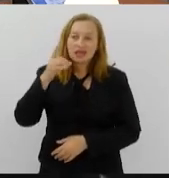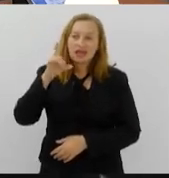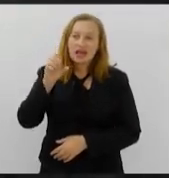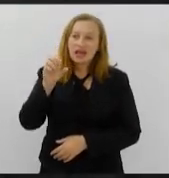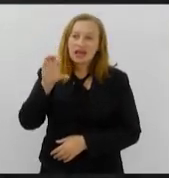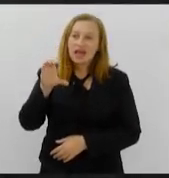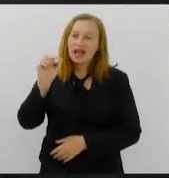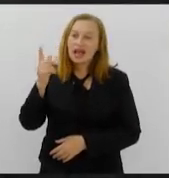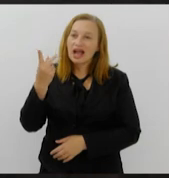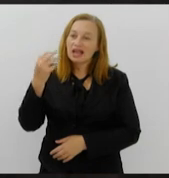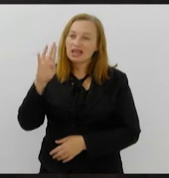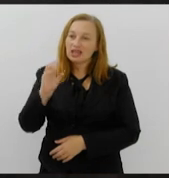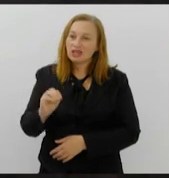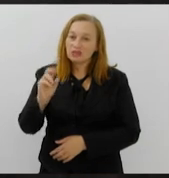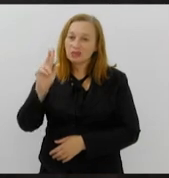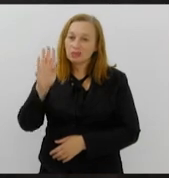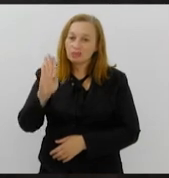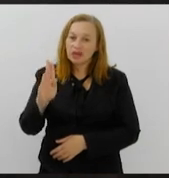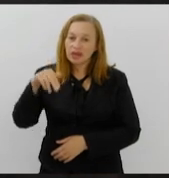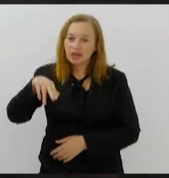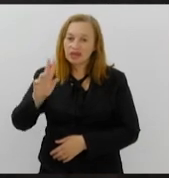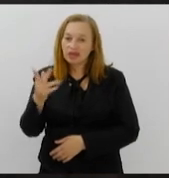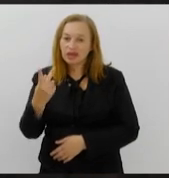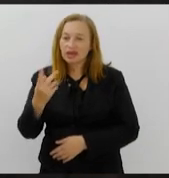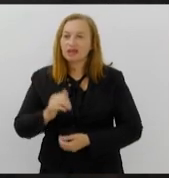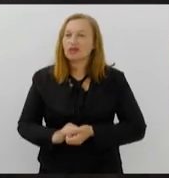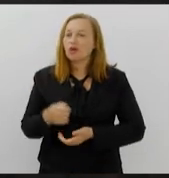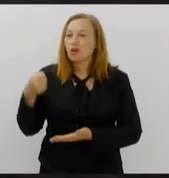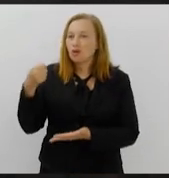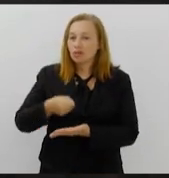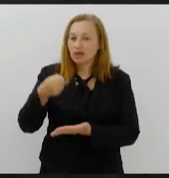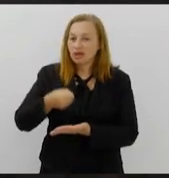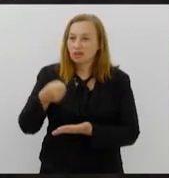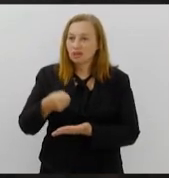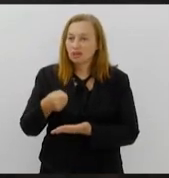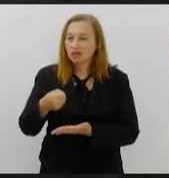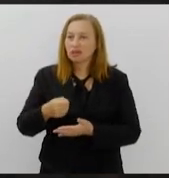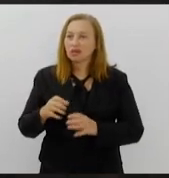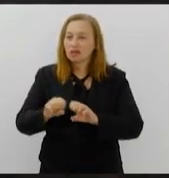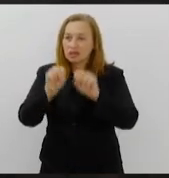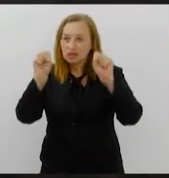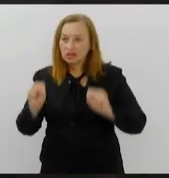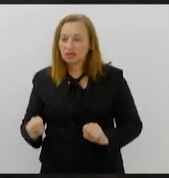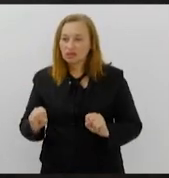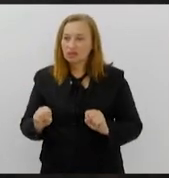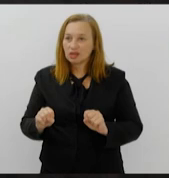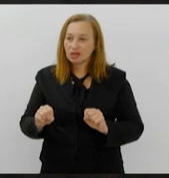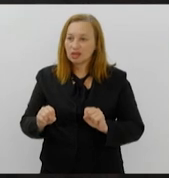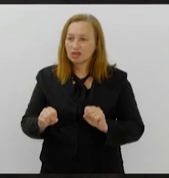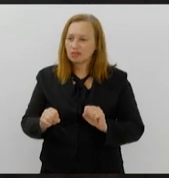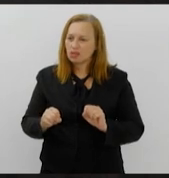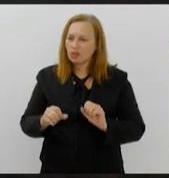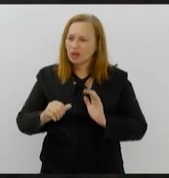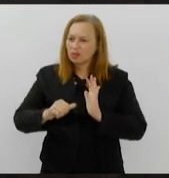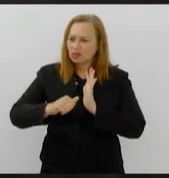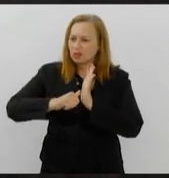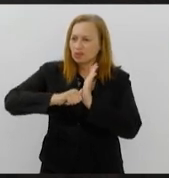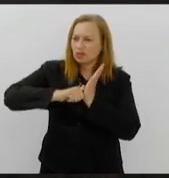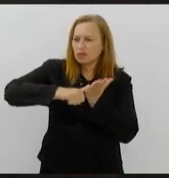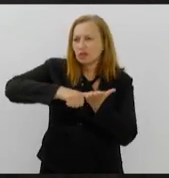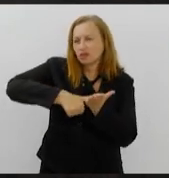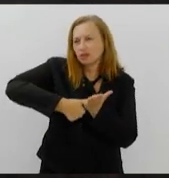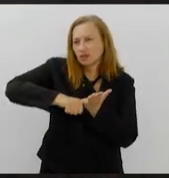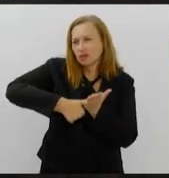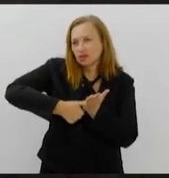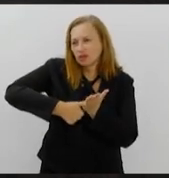BNH, que dispõe sobre a obrigatoriedade de sistema de identificação biométrico na entrada